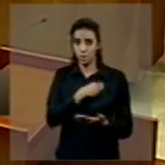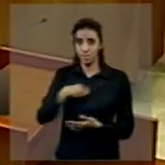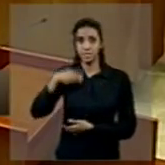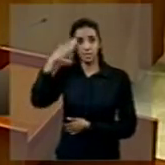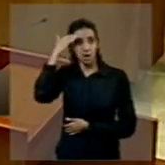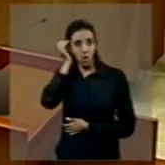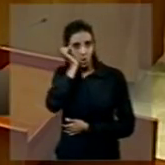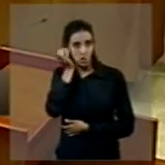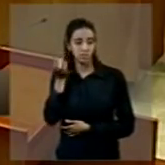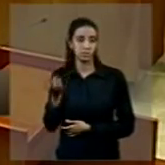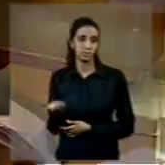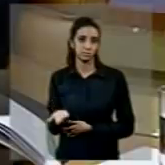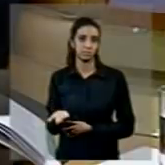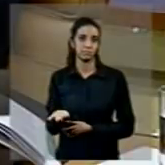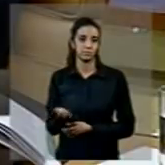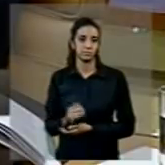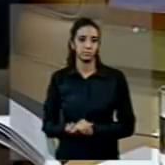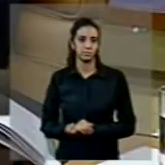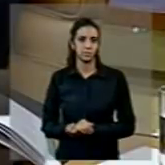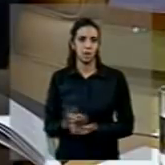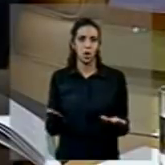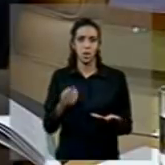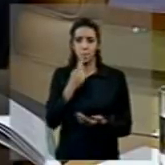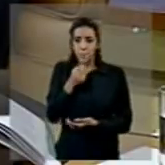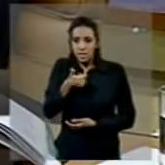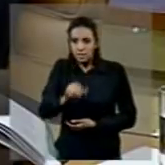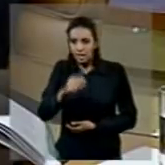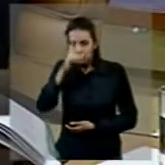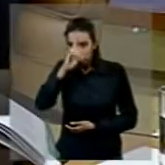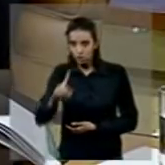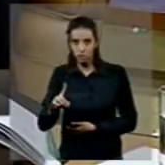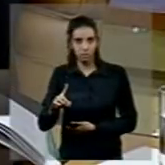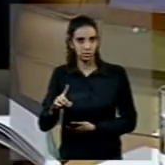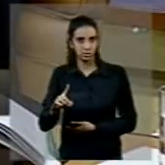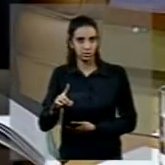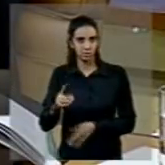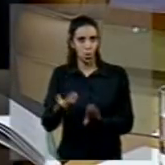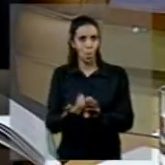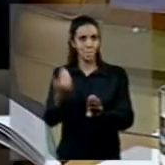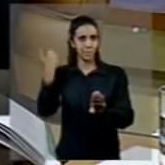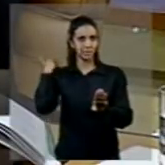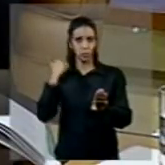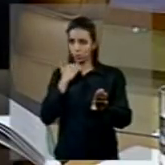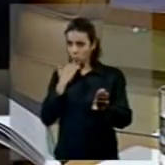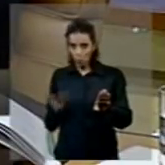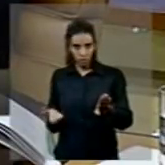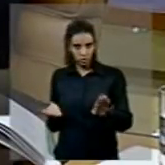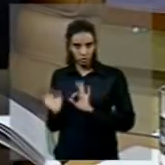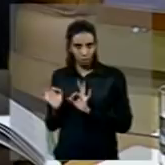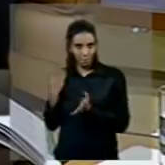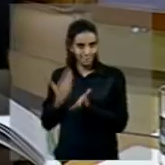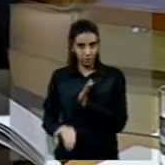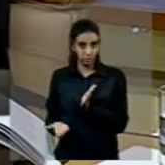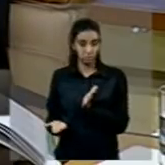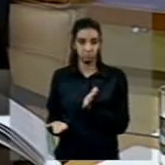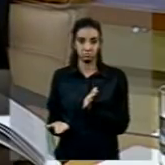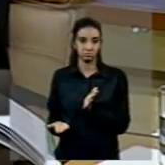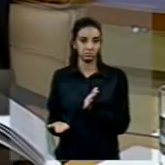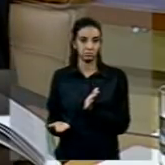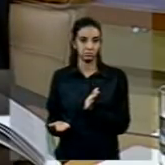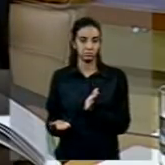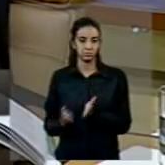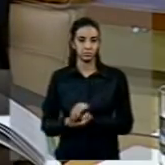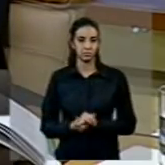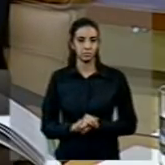Rosa, exatamente há 10 dias seria desfazer tudo que foi feito com base na lei e não em algum tipo de